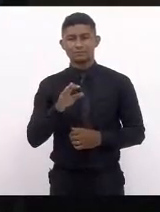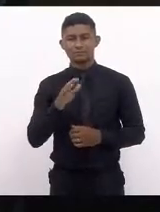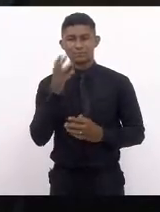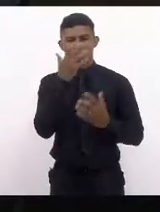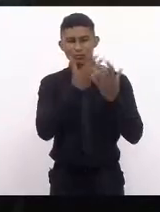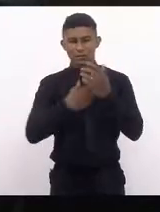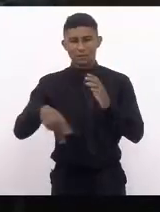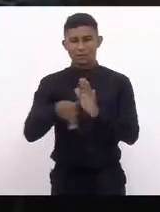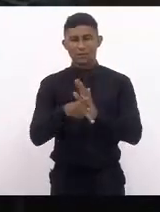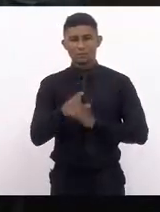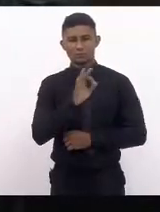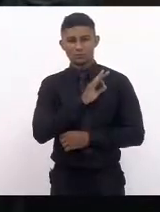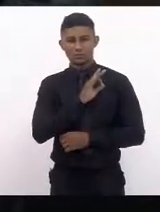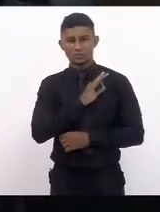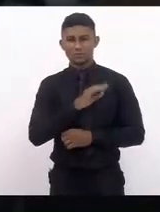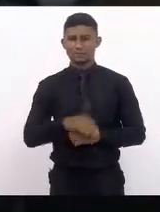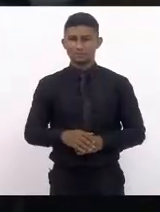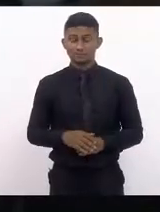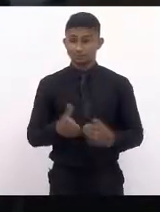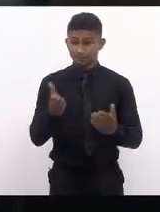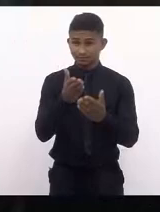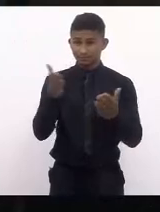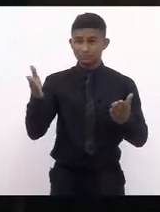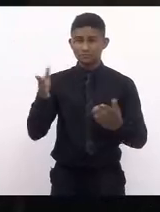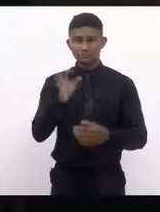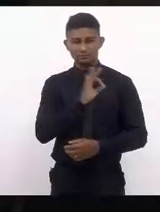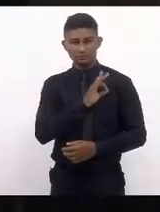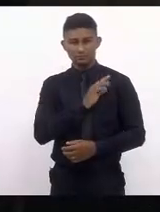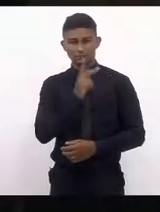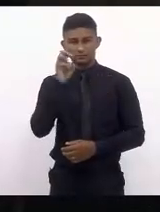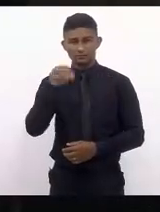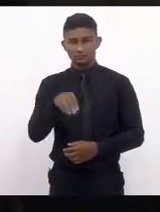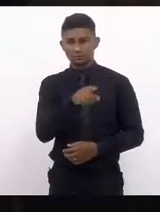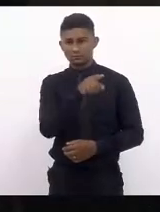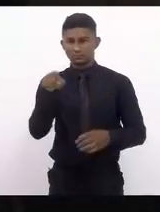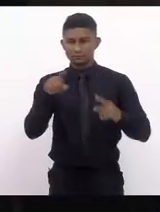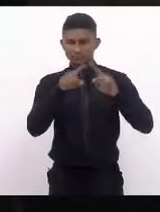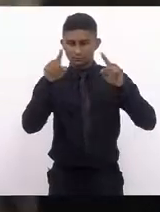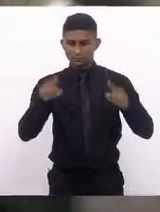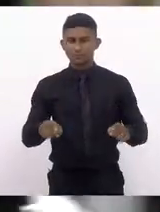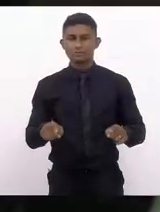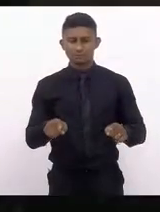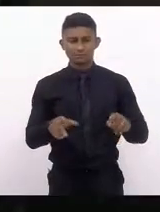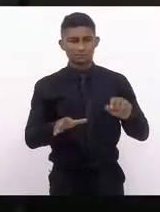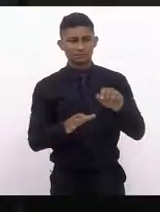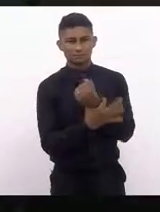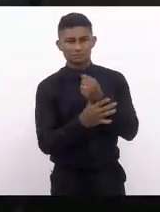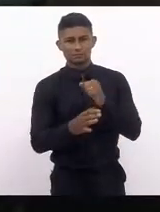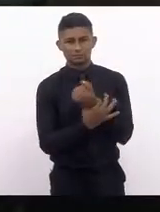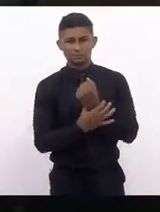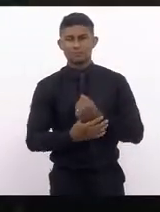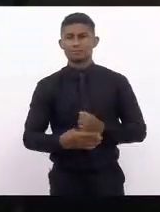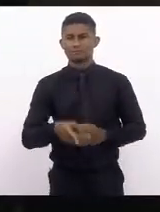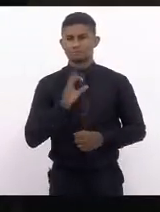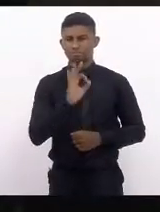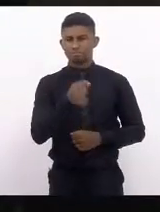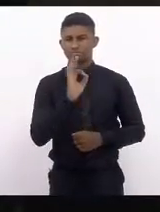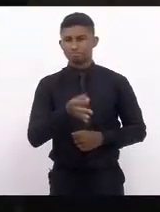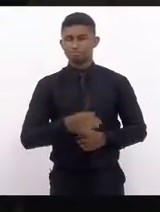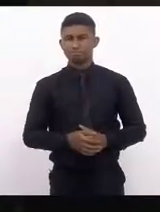Militar policiais militares servidores da segurança pública no geral e não há barreira